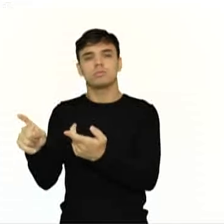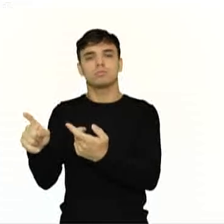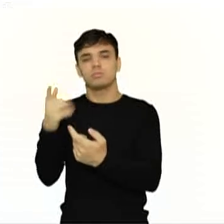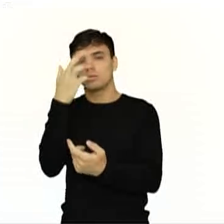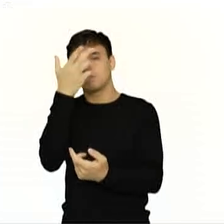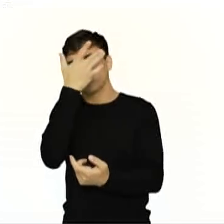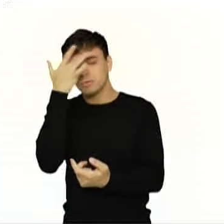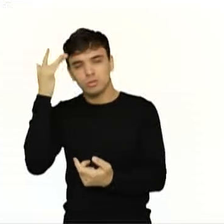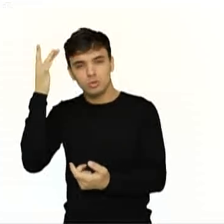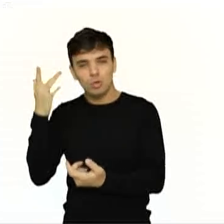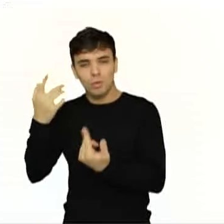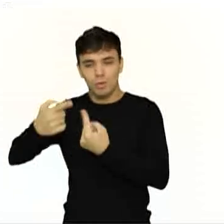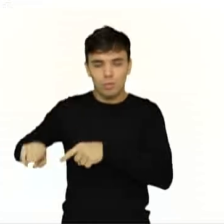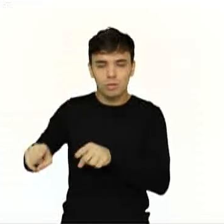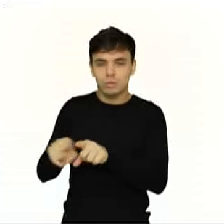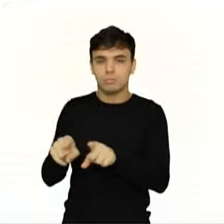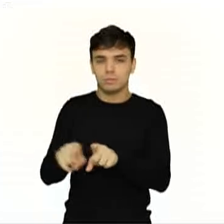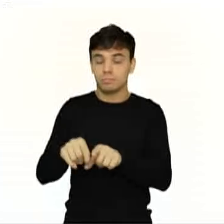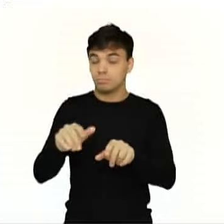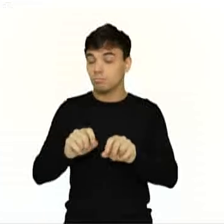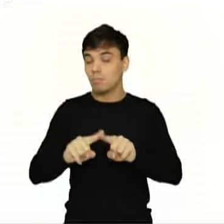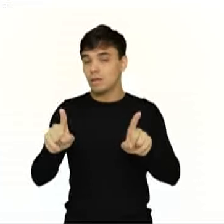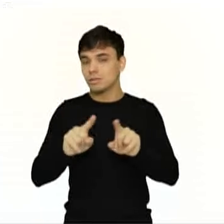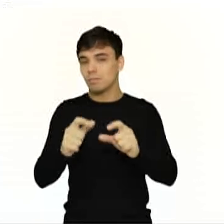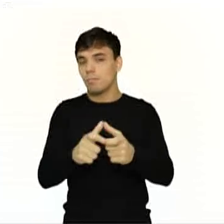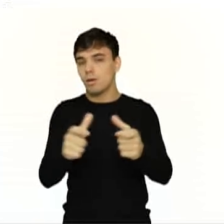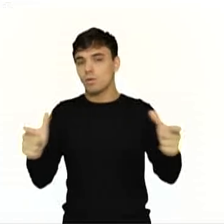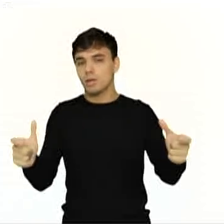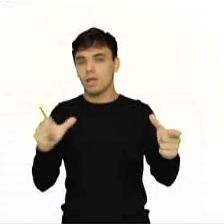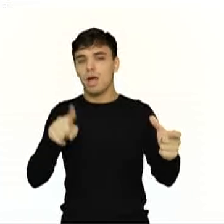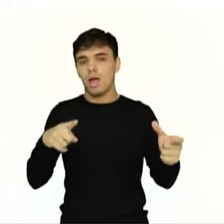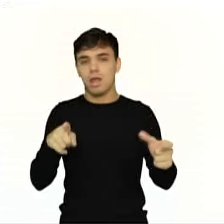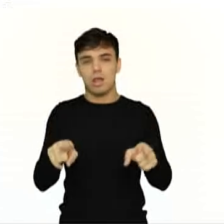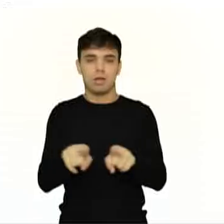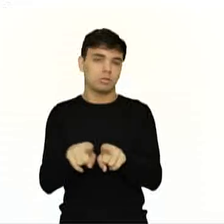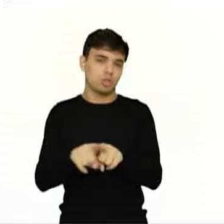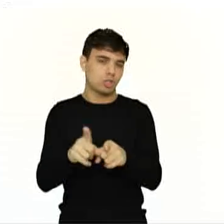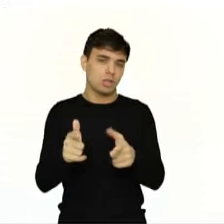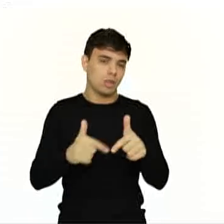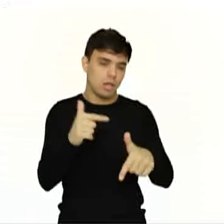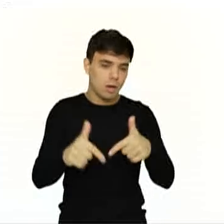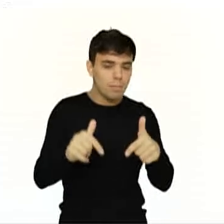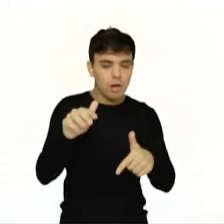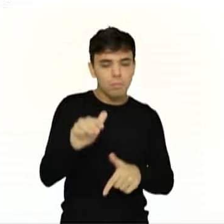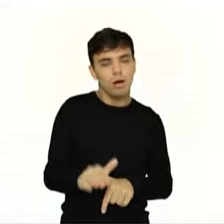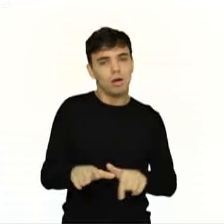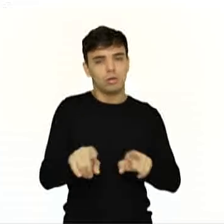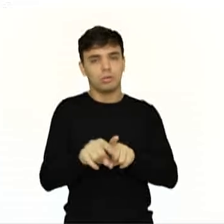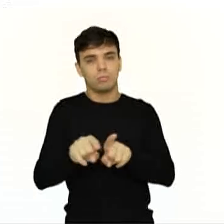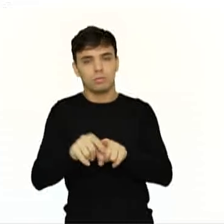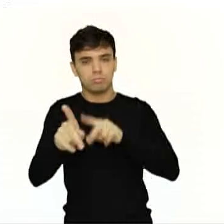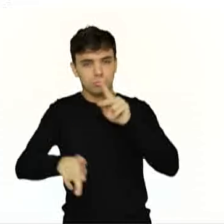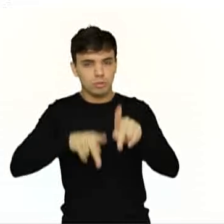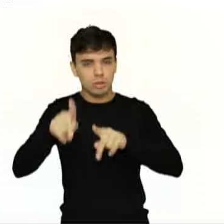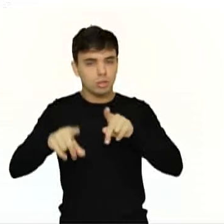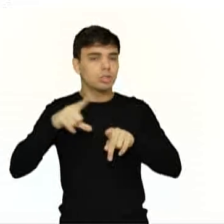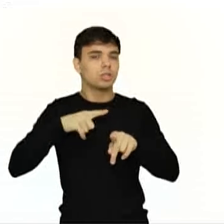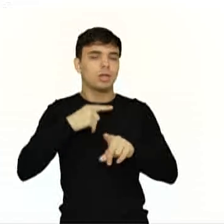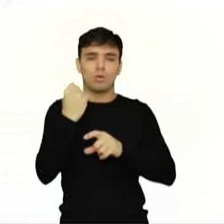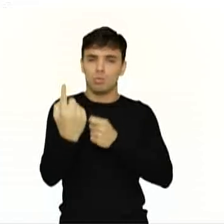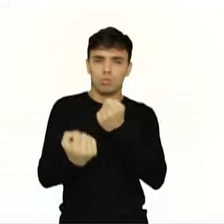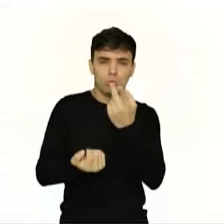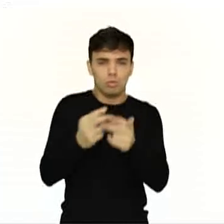eram soldados de carreira baixa, a maioria deles era população, mas havia aí alguns nomes de elite envolvidos